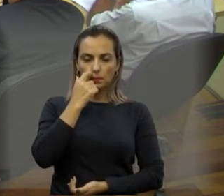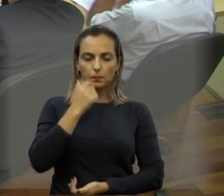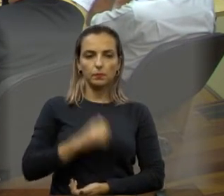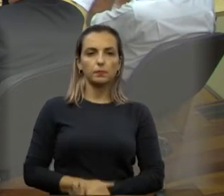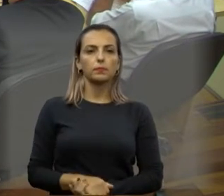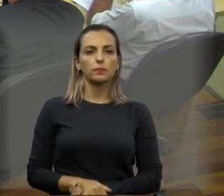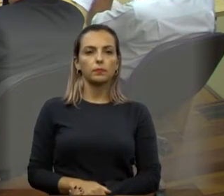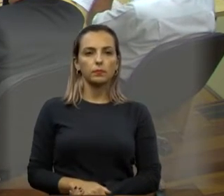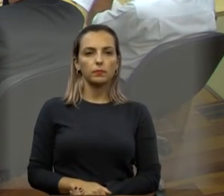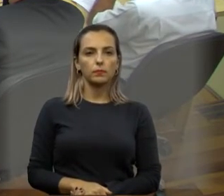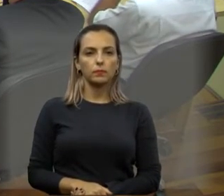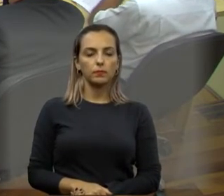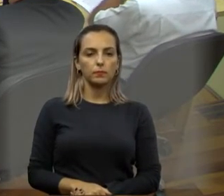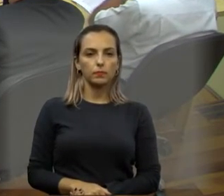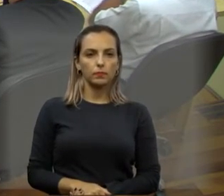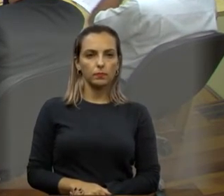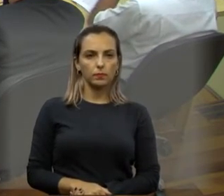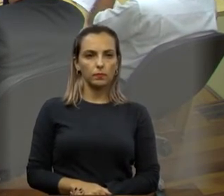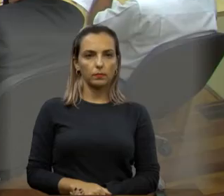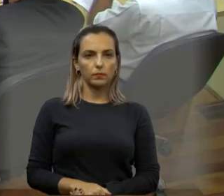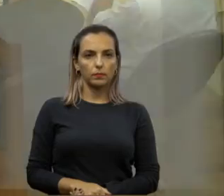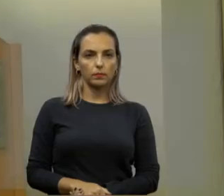E aí